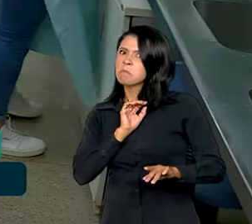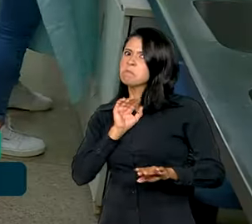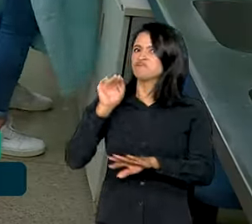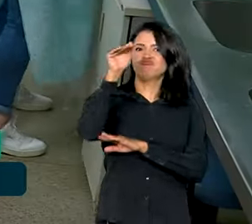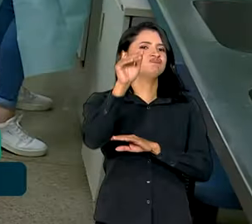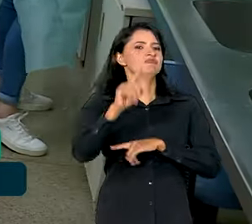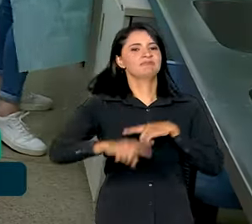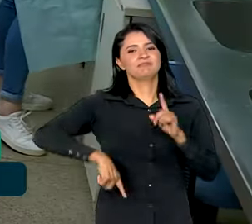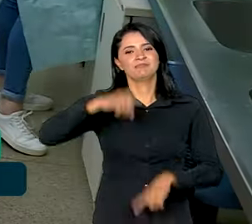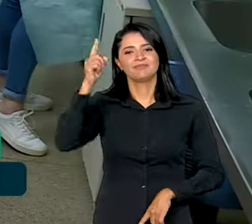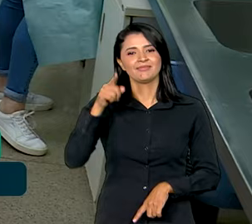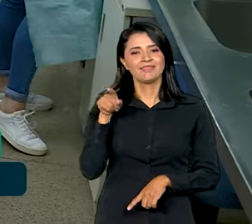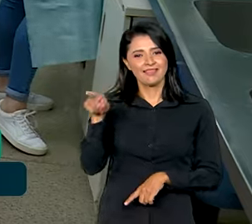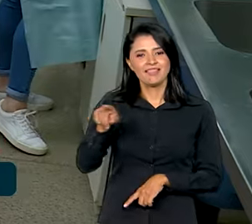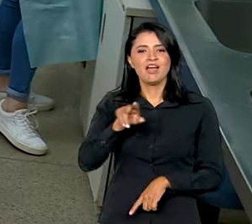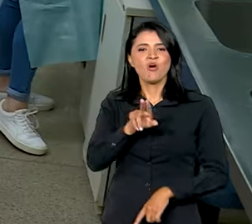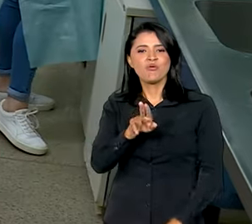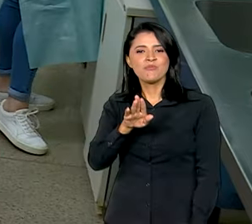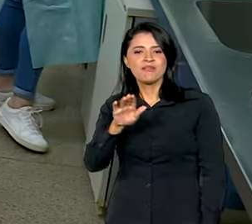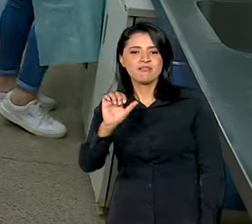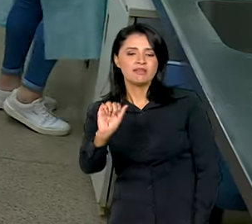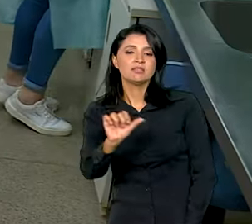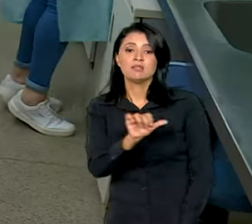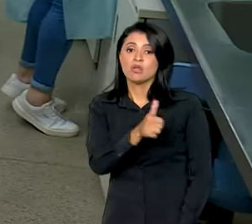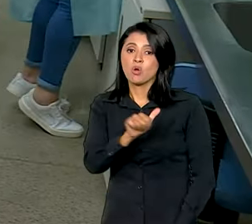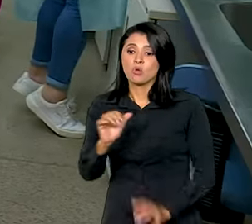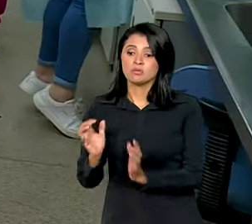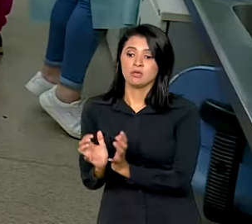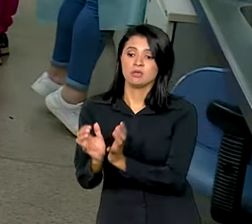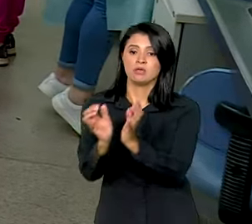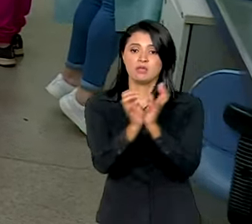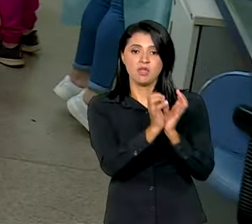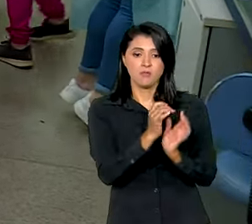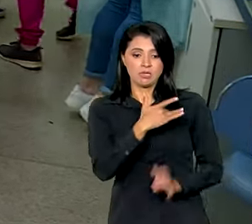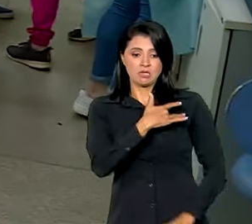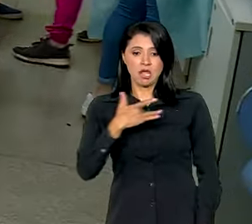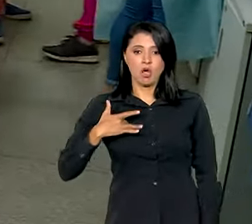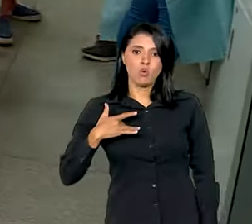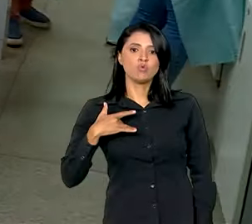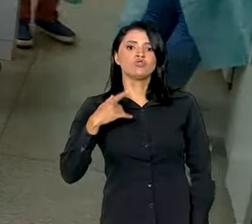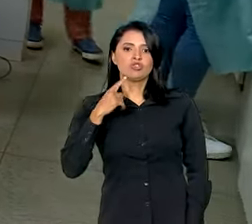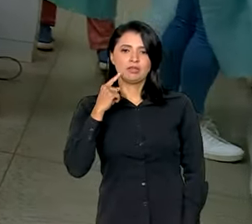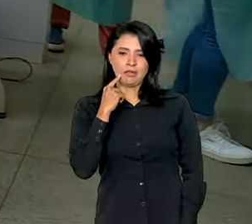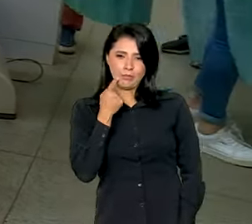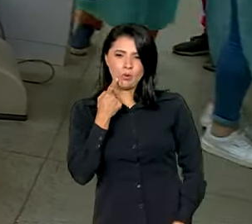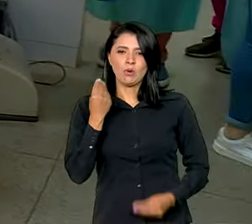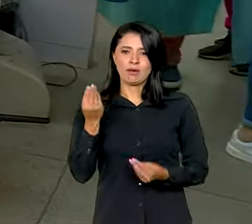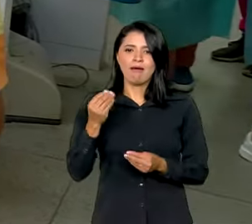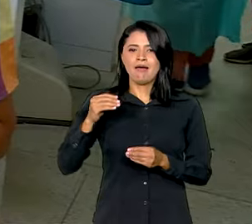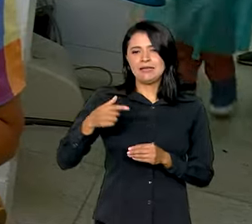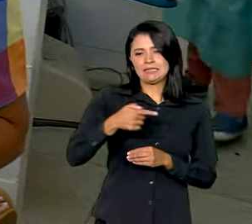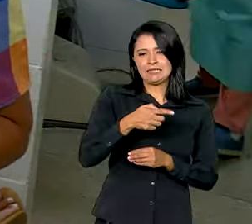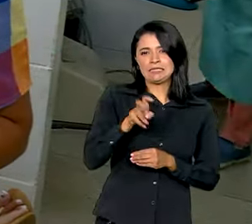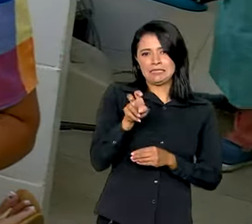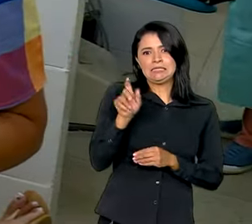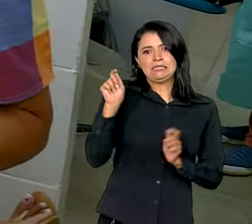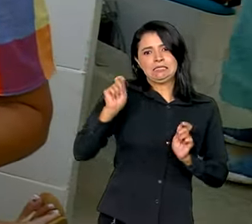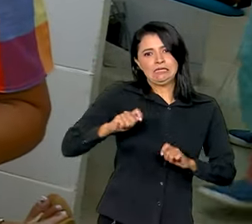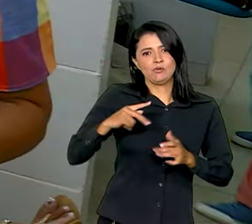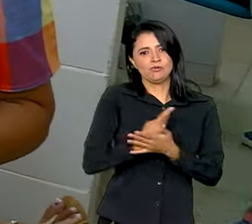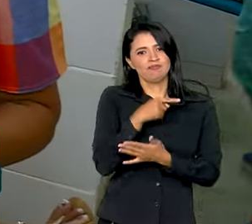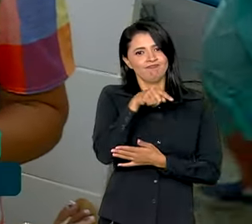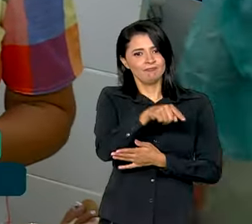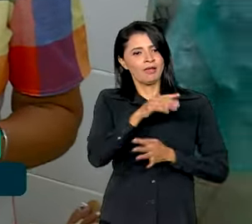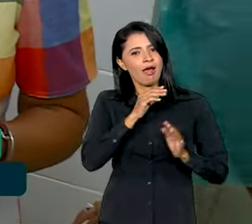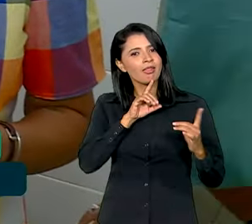Nesta UBS, há 11 equipes de saúde bucal. Em média, são realizados por dia 65 atendimentos aqui.